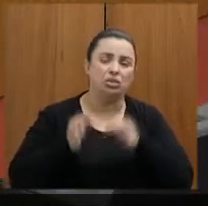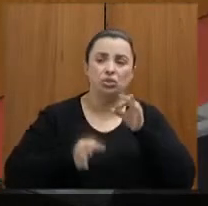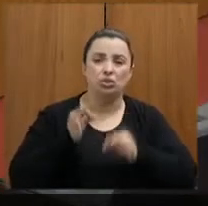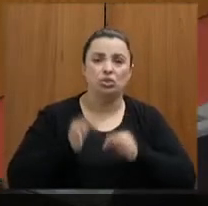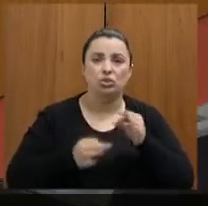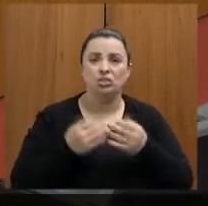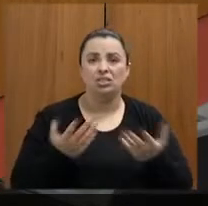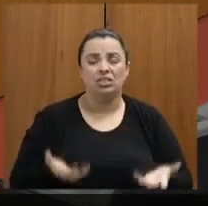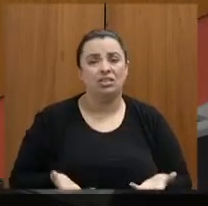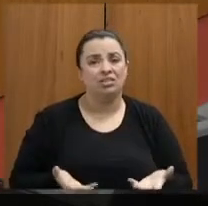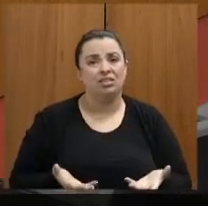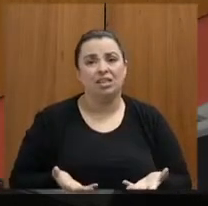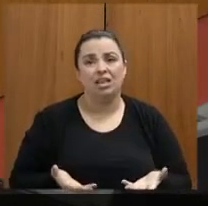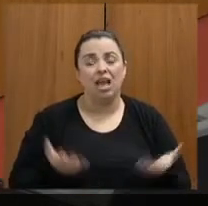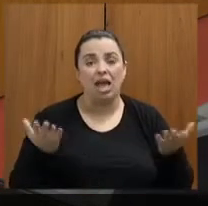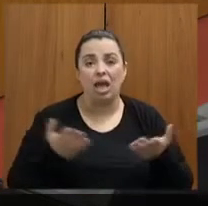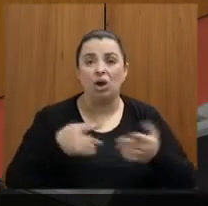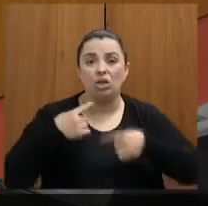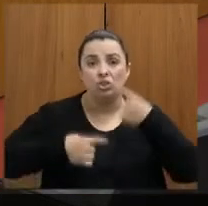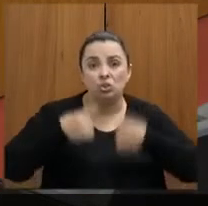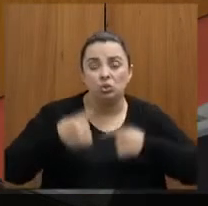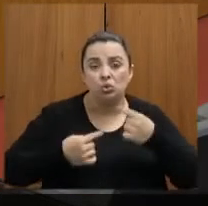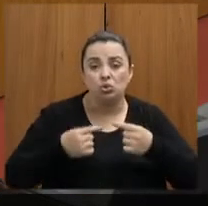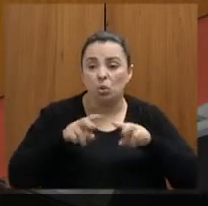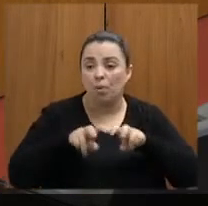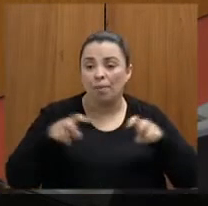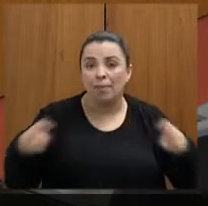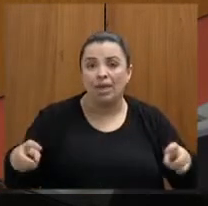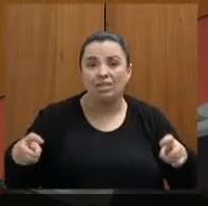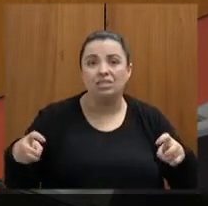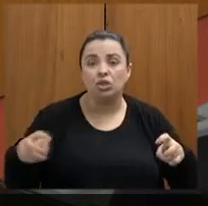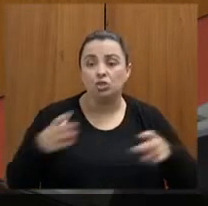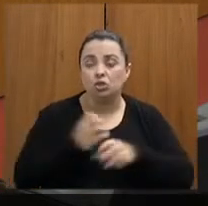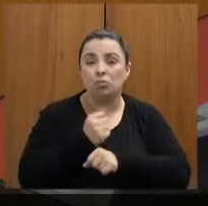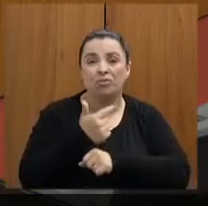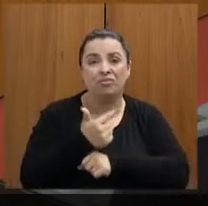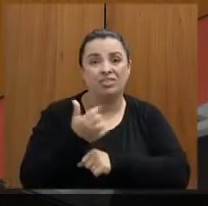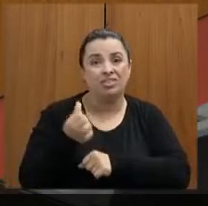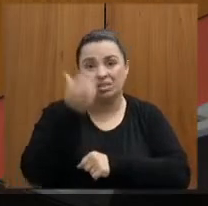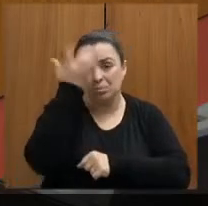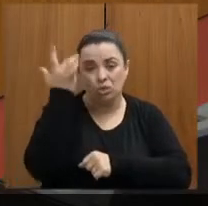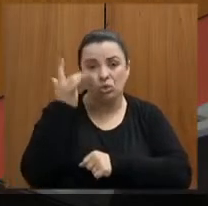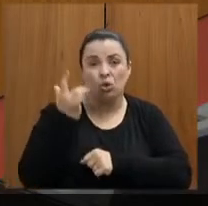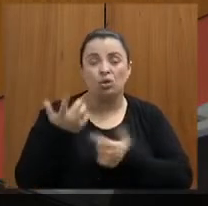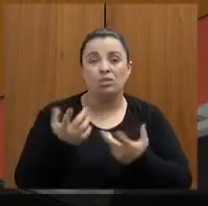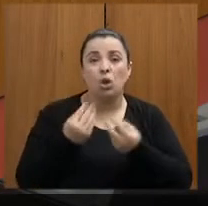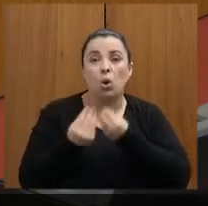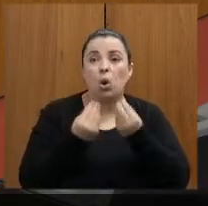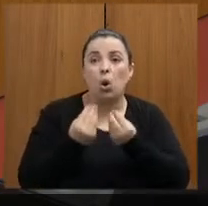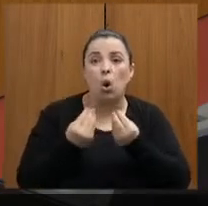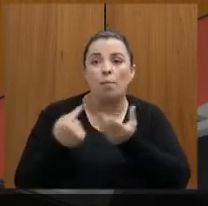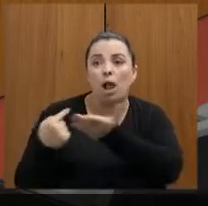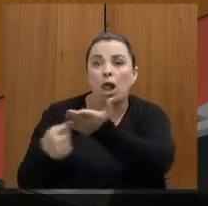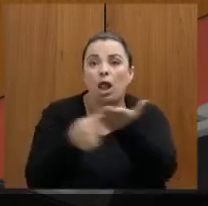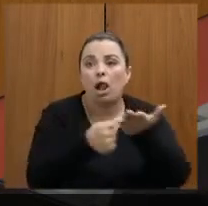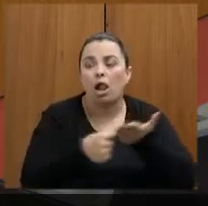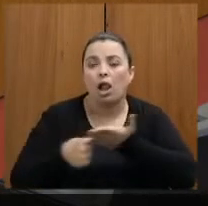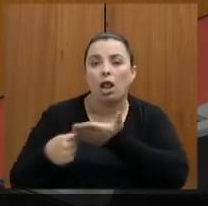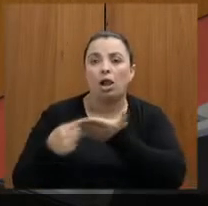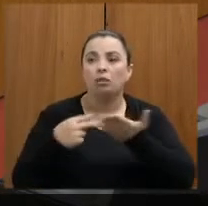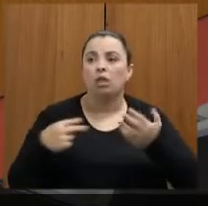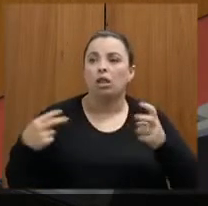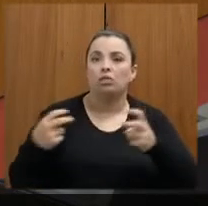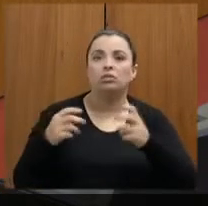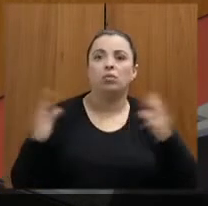discutir a medi aqui composta por 26 membros se imagina como é que você chega o Consenso de 26 metros você poder reunir